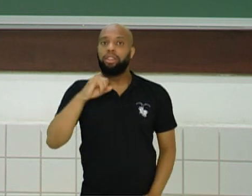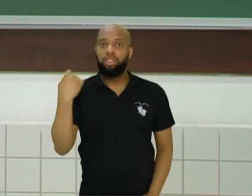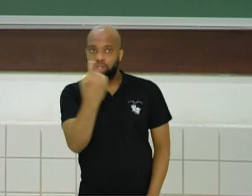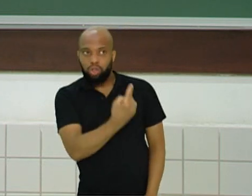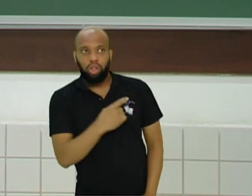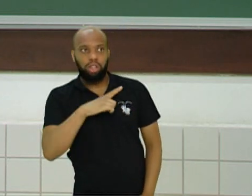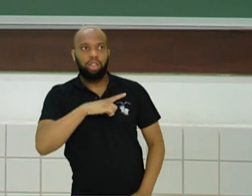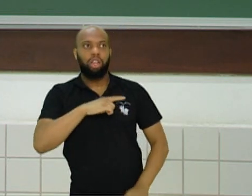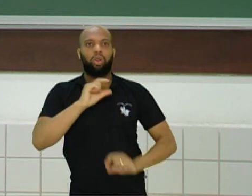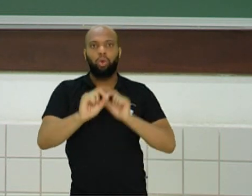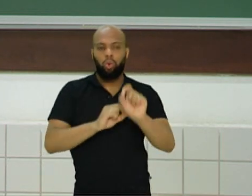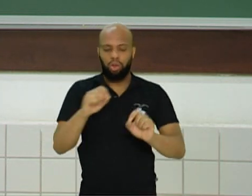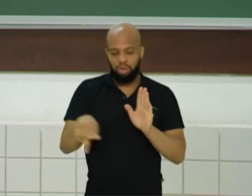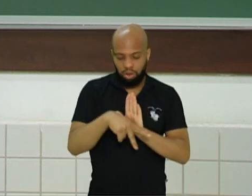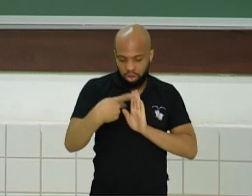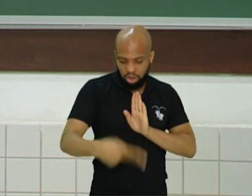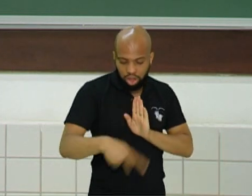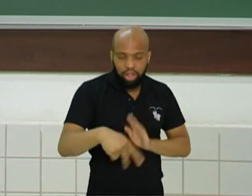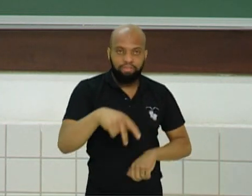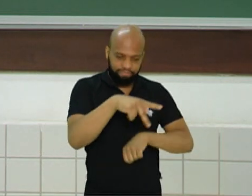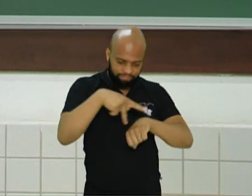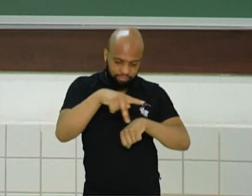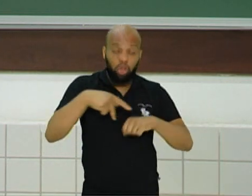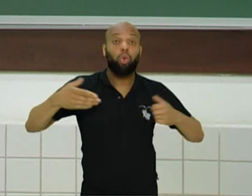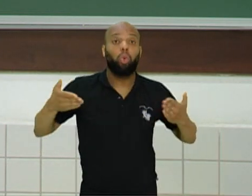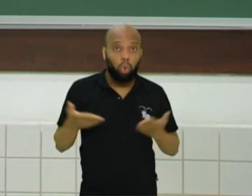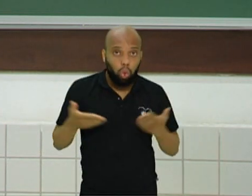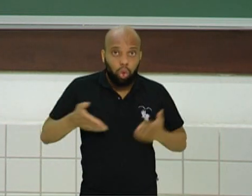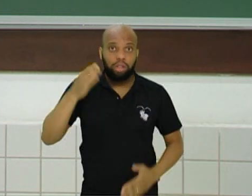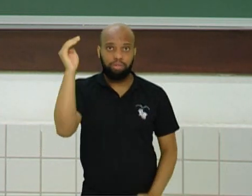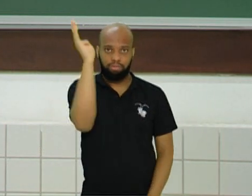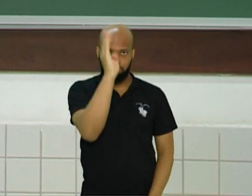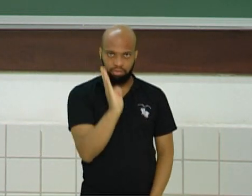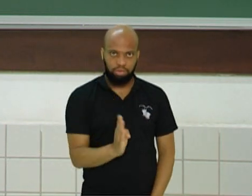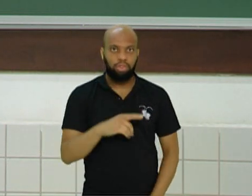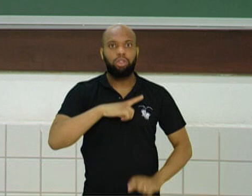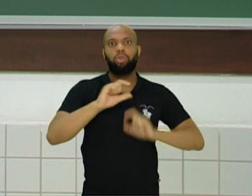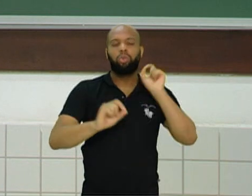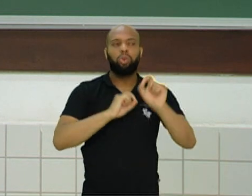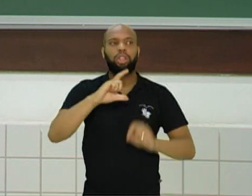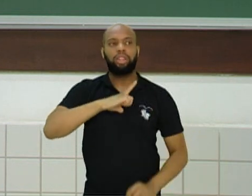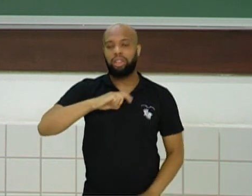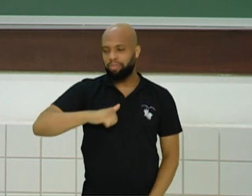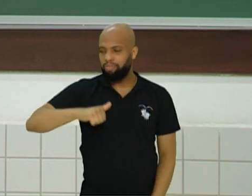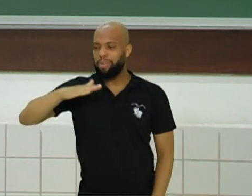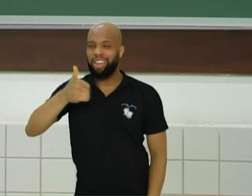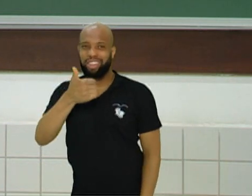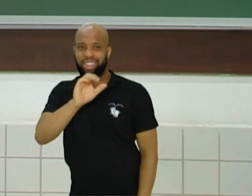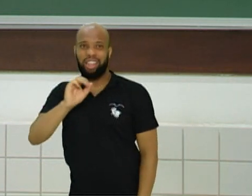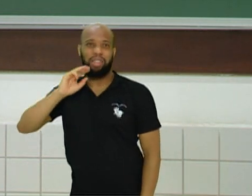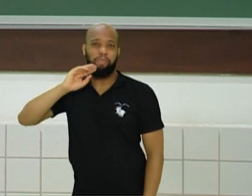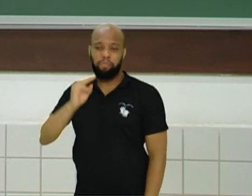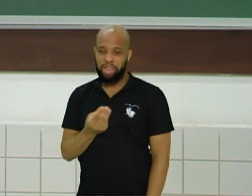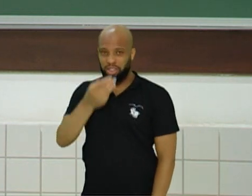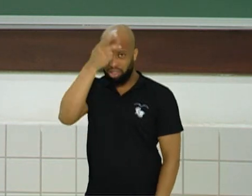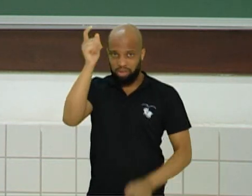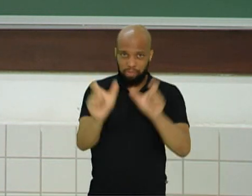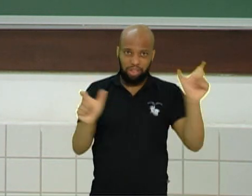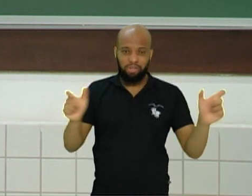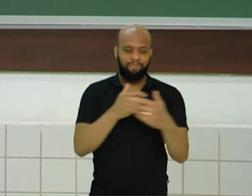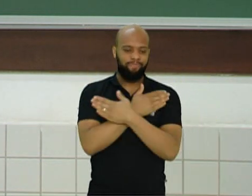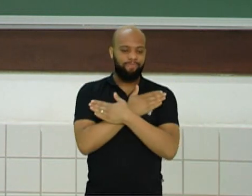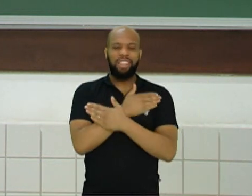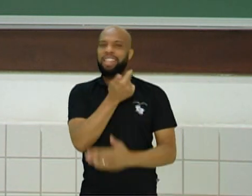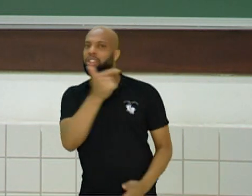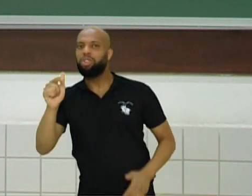formos puxar aqui para o nosso país, né, hoje o Brasil, ele conta aí com mais de 10 milhões de pessoas